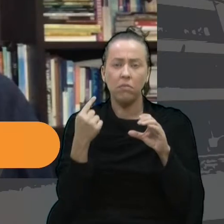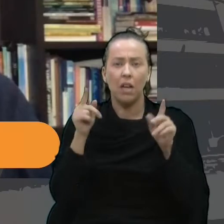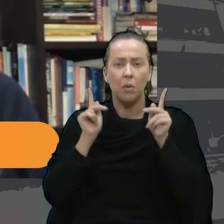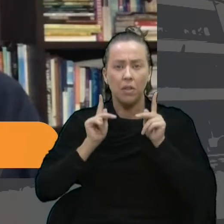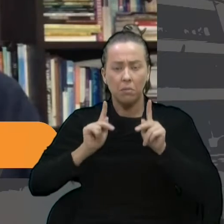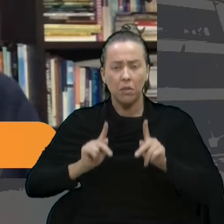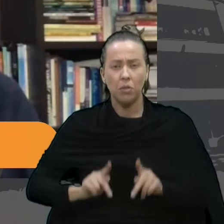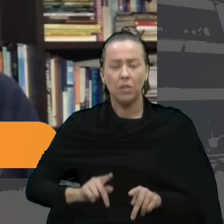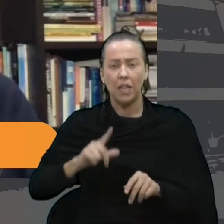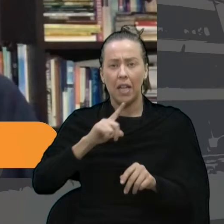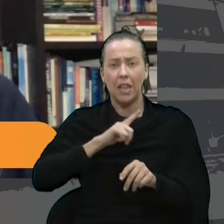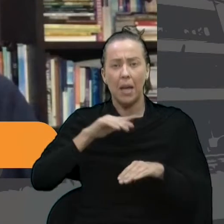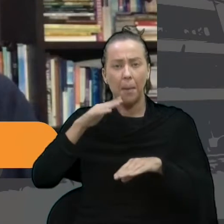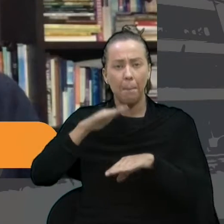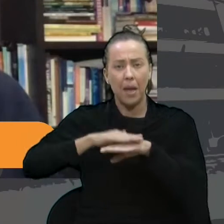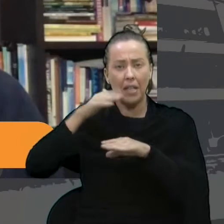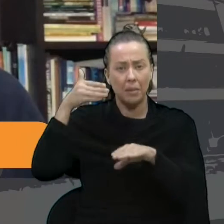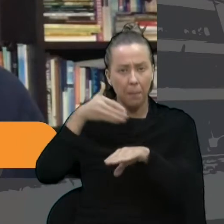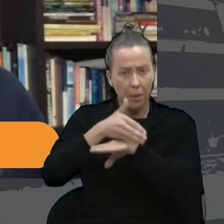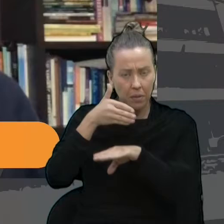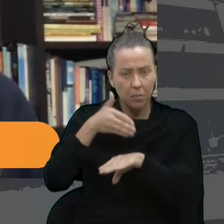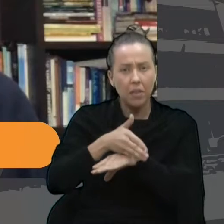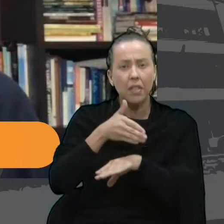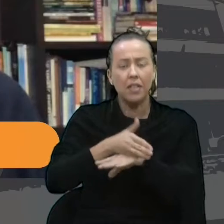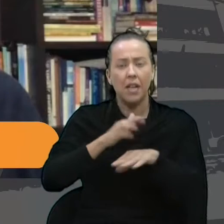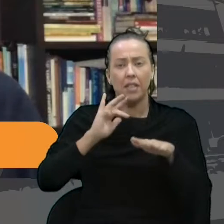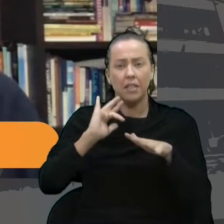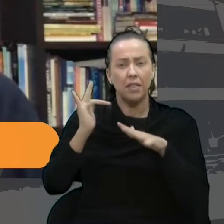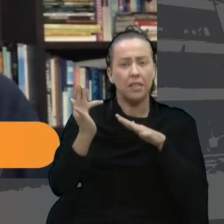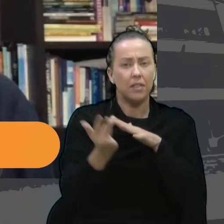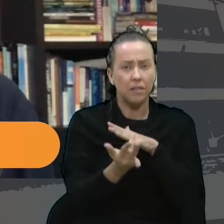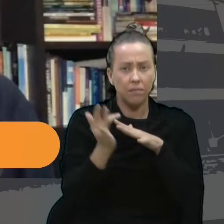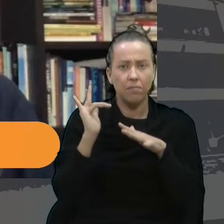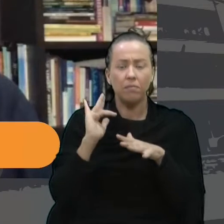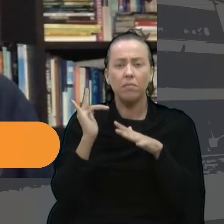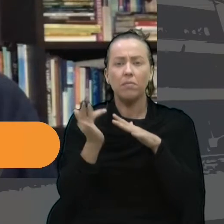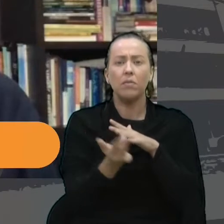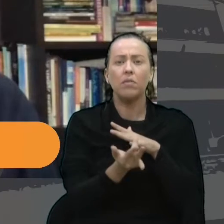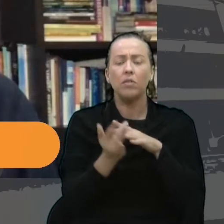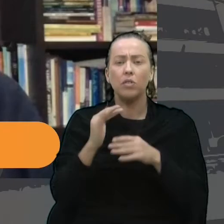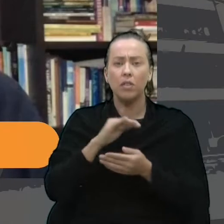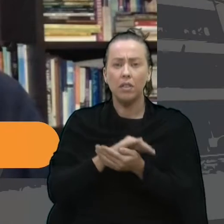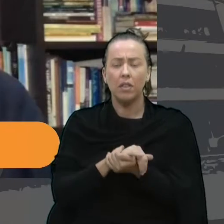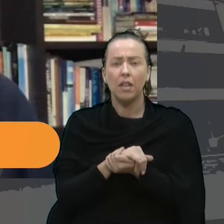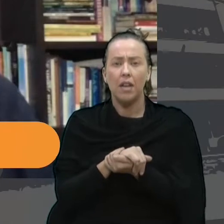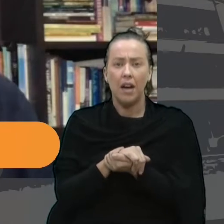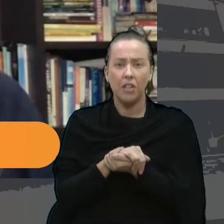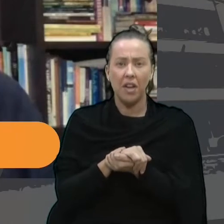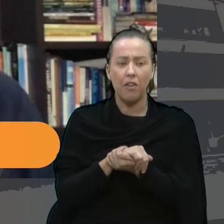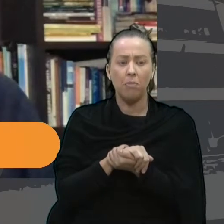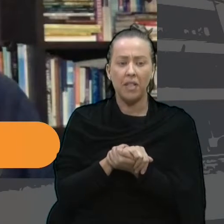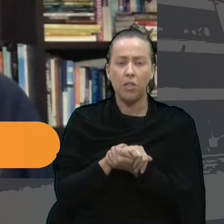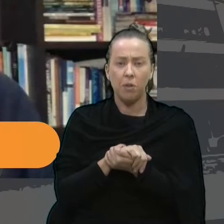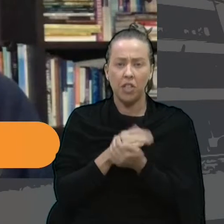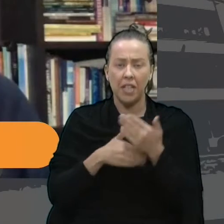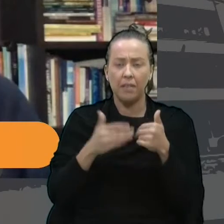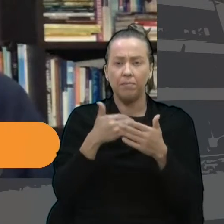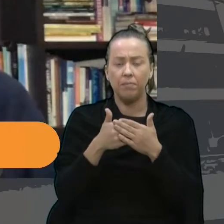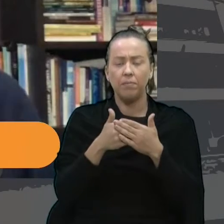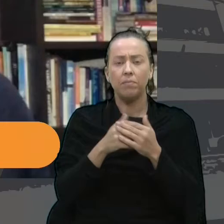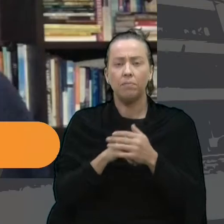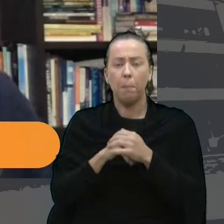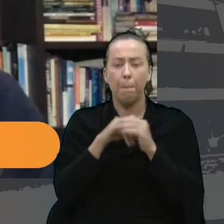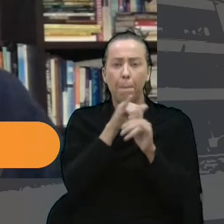tendo mais participação nas redes sociais, né? Eu mesmo, só para aproveitar para me exibir, né?